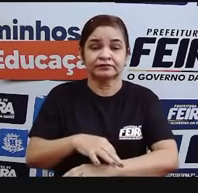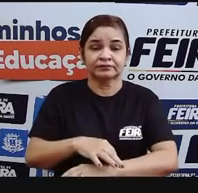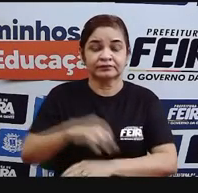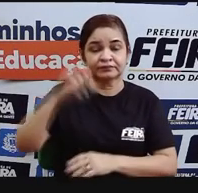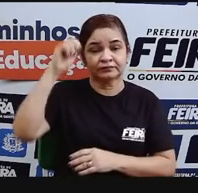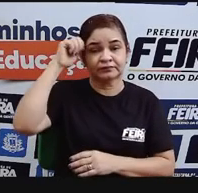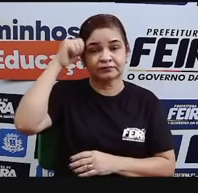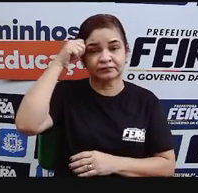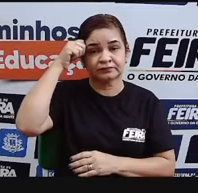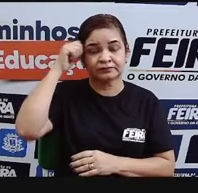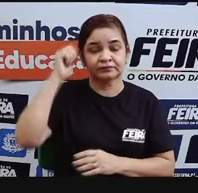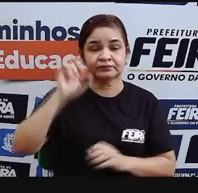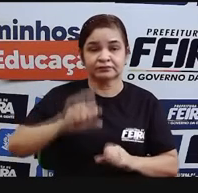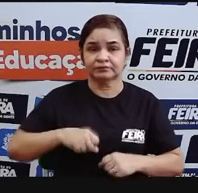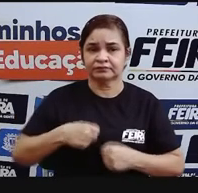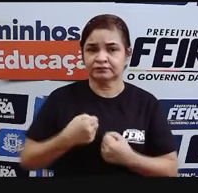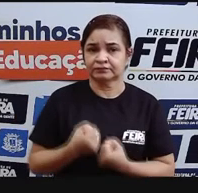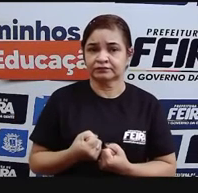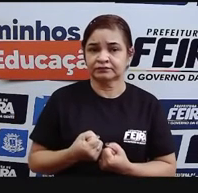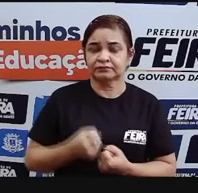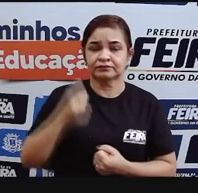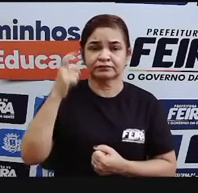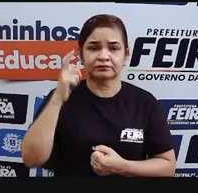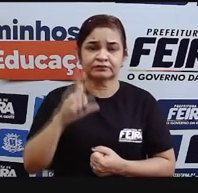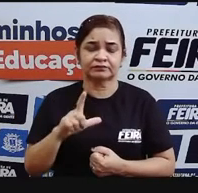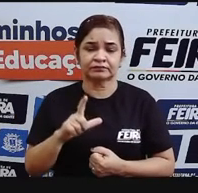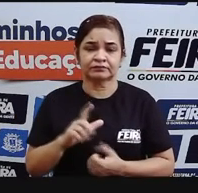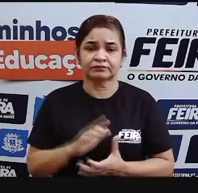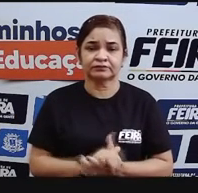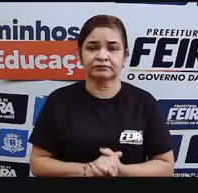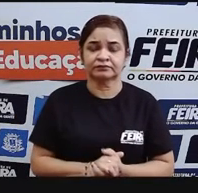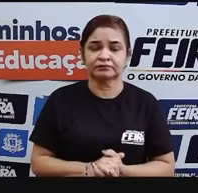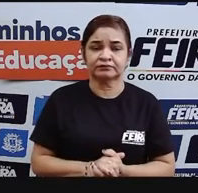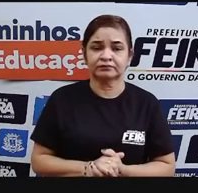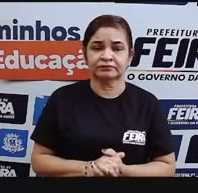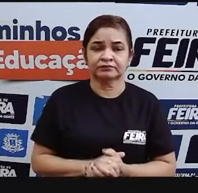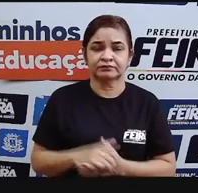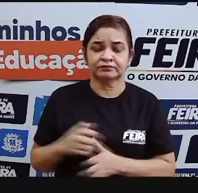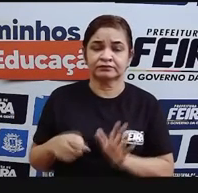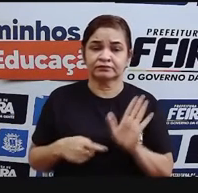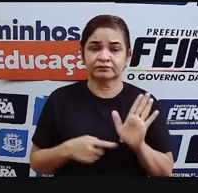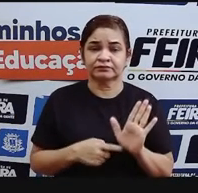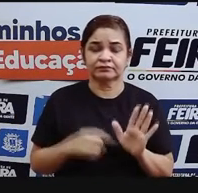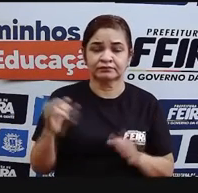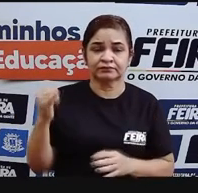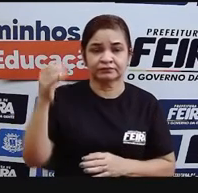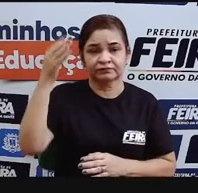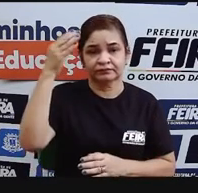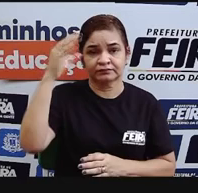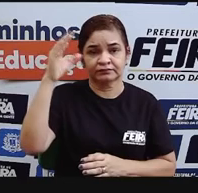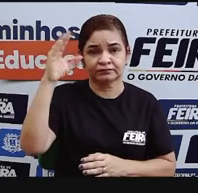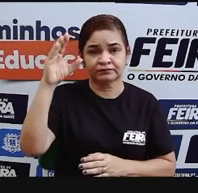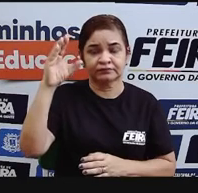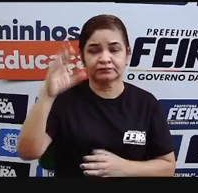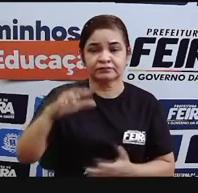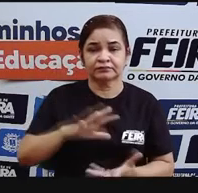aí de poder, como a gente fala no dia a dia, né? E destaque na ciência mundial.